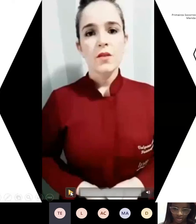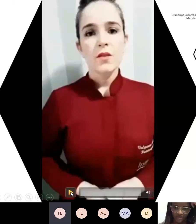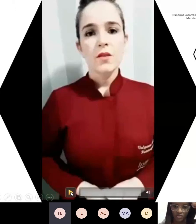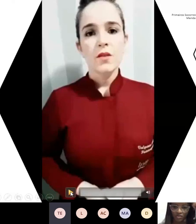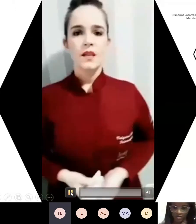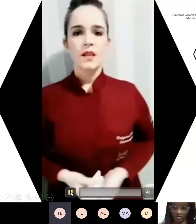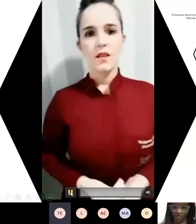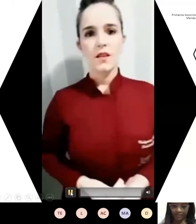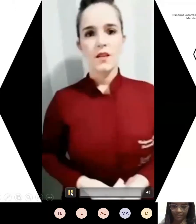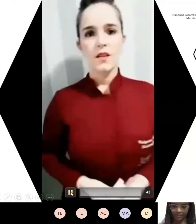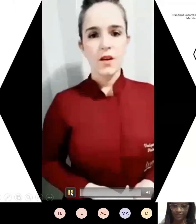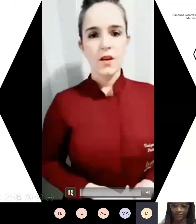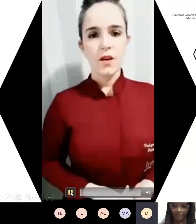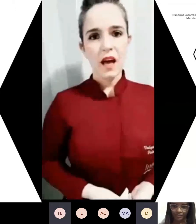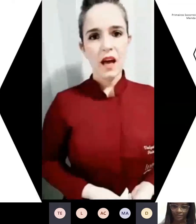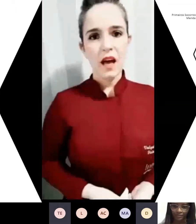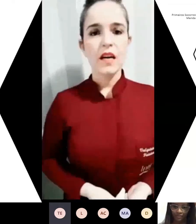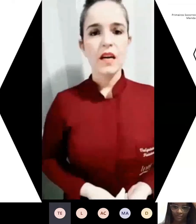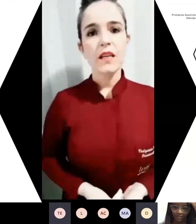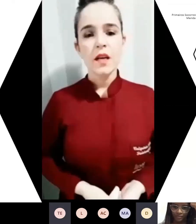A gente está vendo normal.